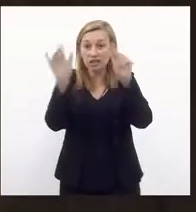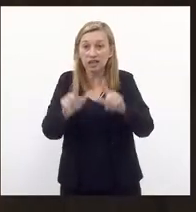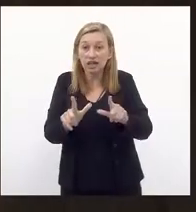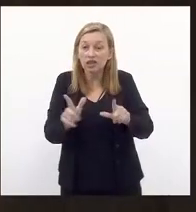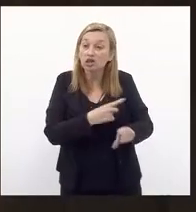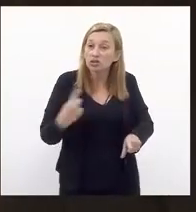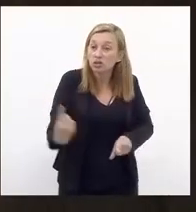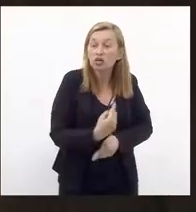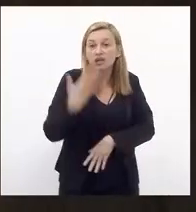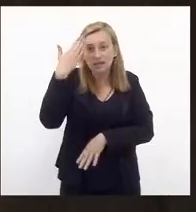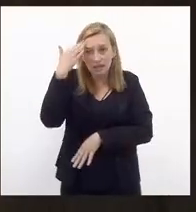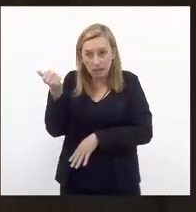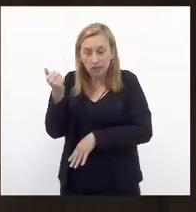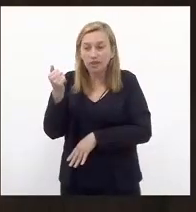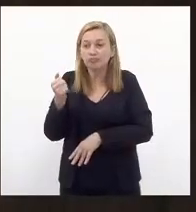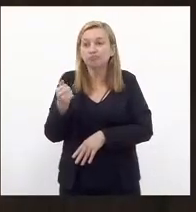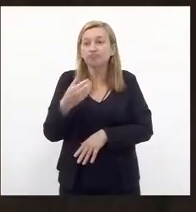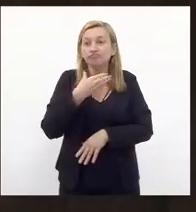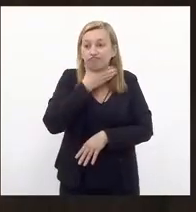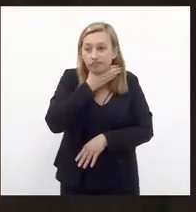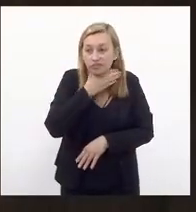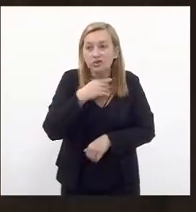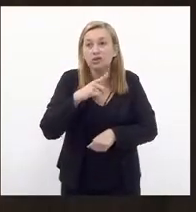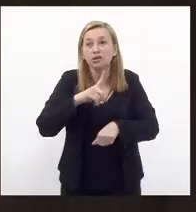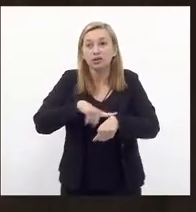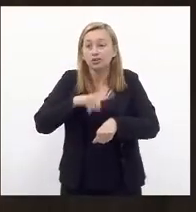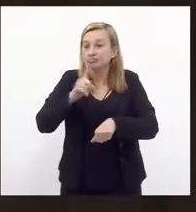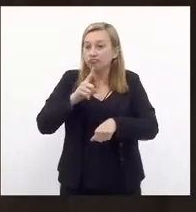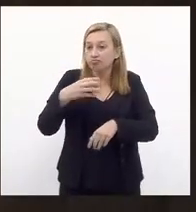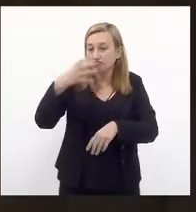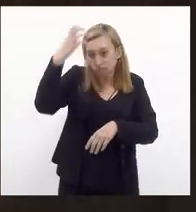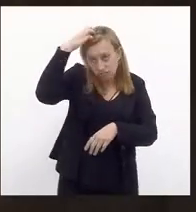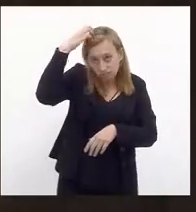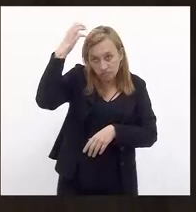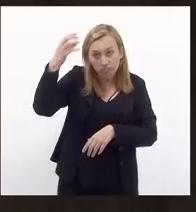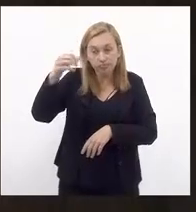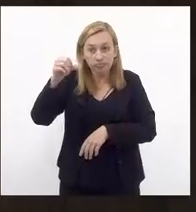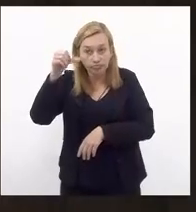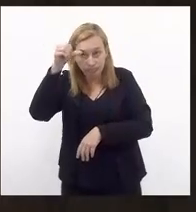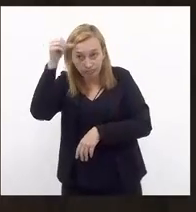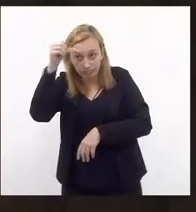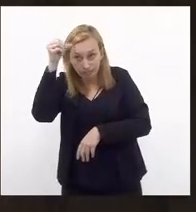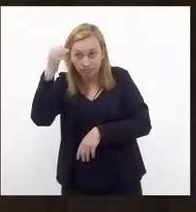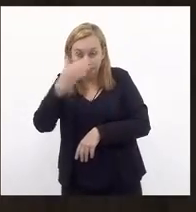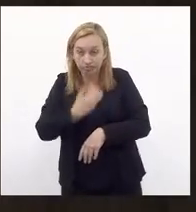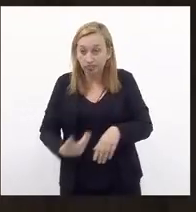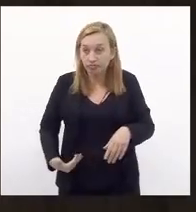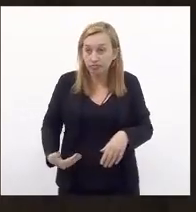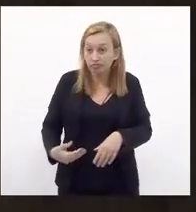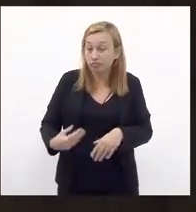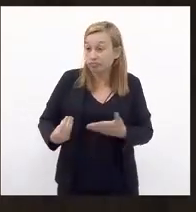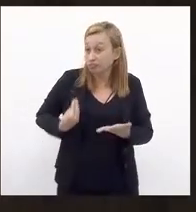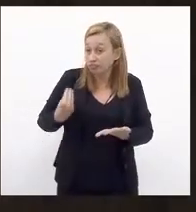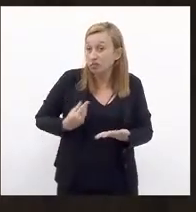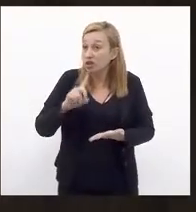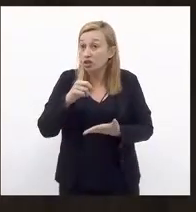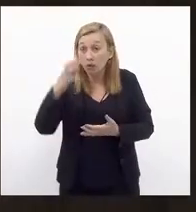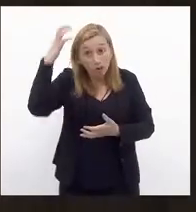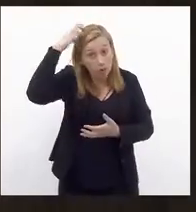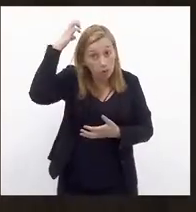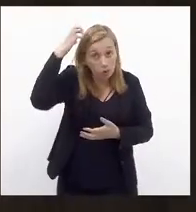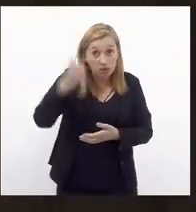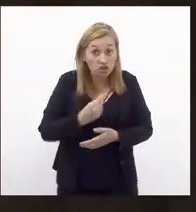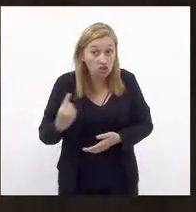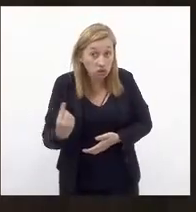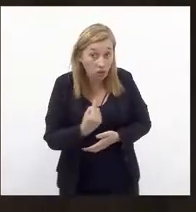todos nós sabemos da Gênese dessa crise não foi culpa do governador Cláudio Castro a crise que o Rio de Janeiro vive não é culpa